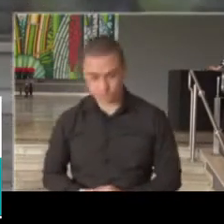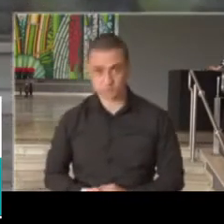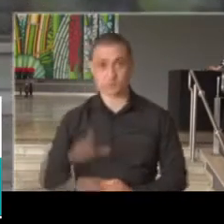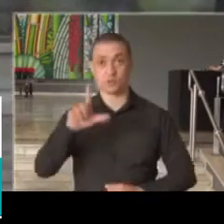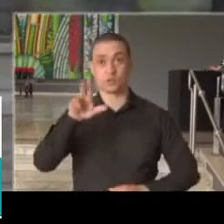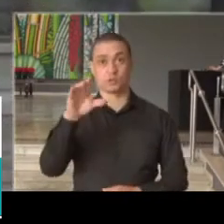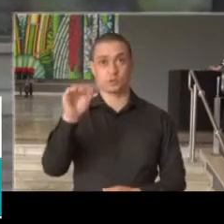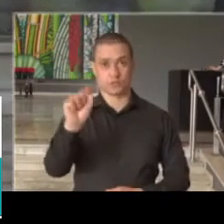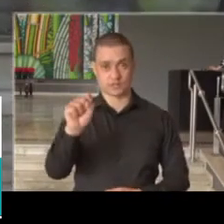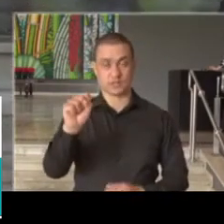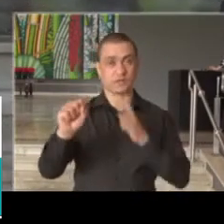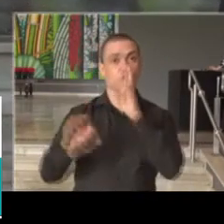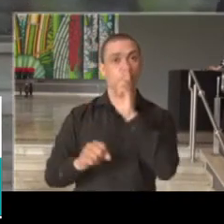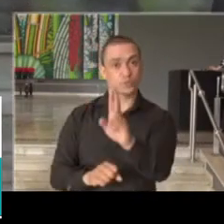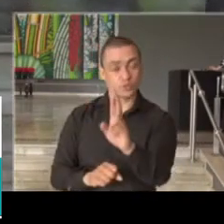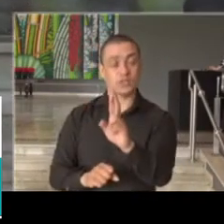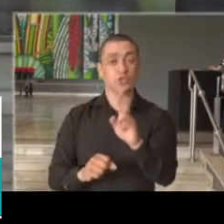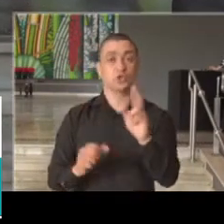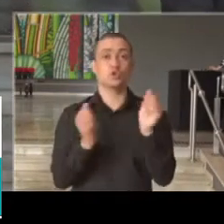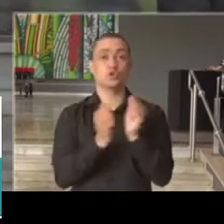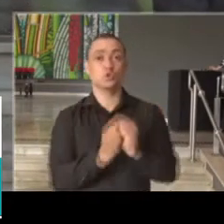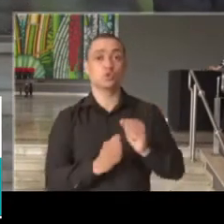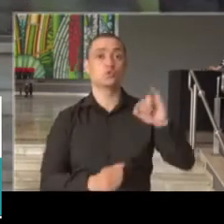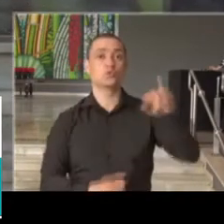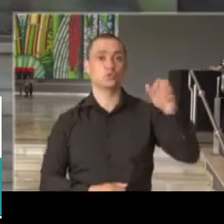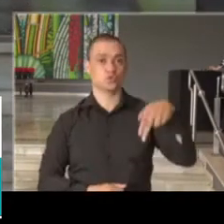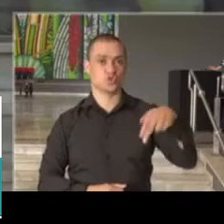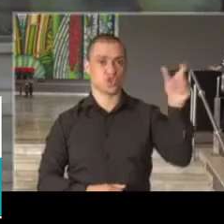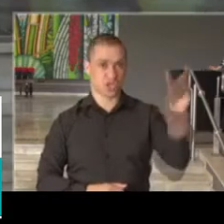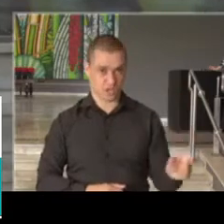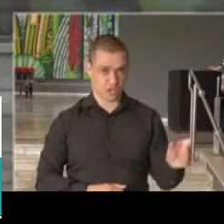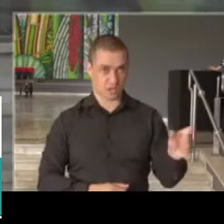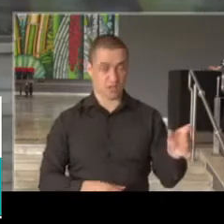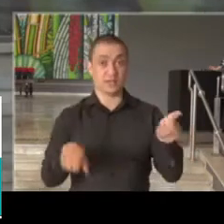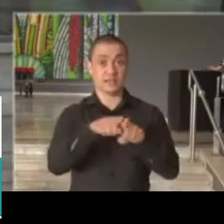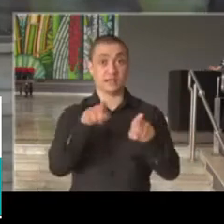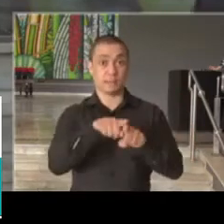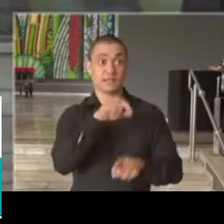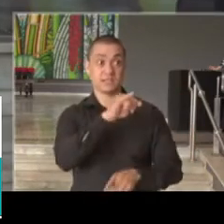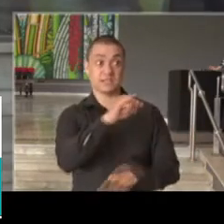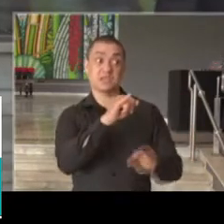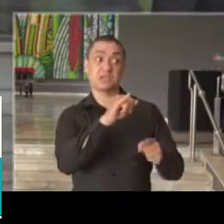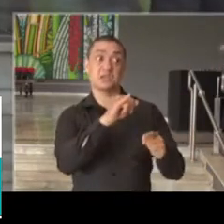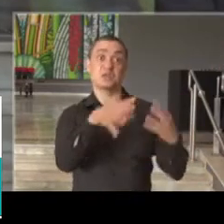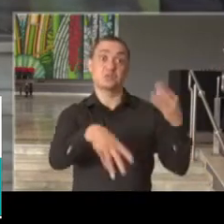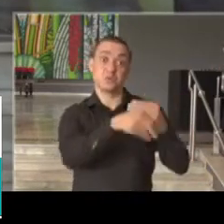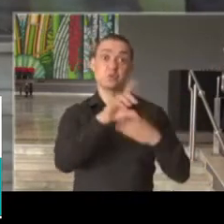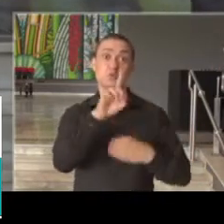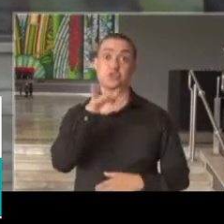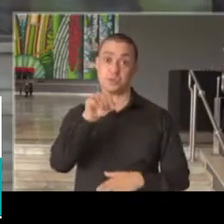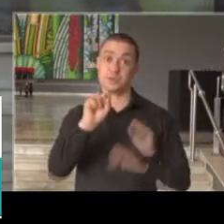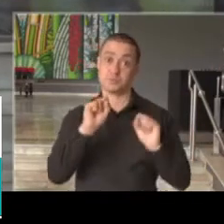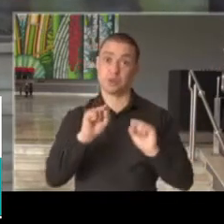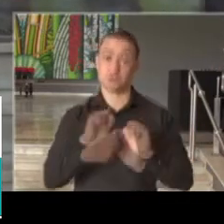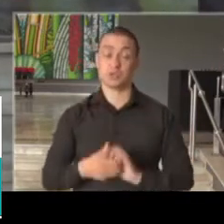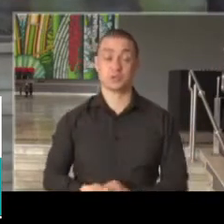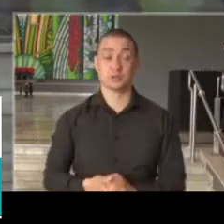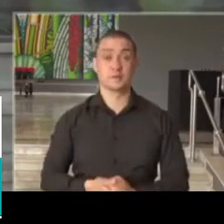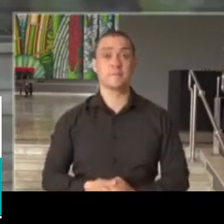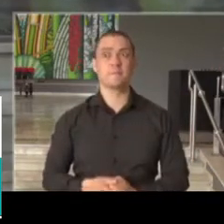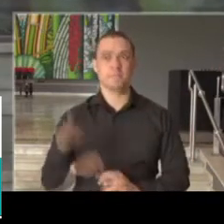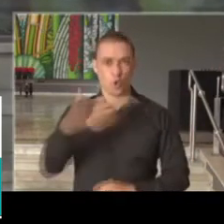Lucas, vou dividir a resposta com o Jean Gorenstein e o seu Jean Desjajar também, compartilhadamente com o Dimas Covas. Em relação